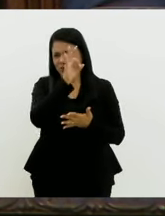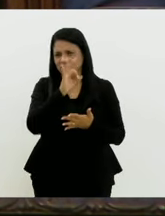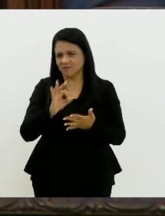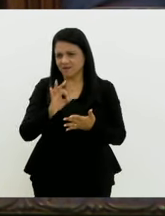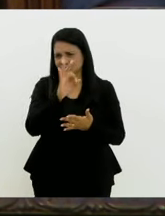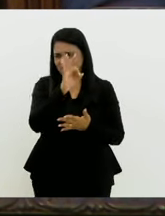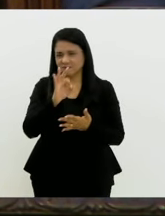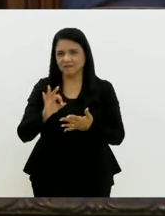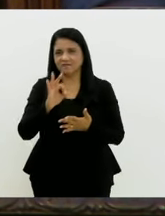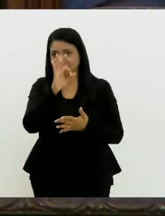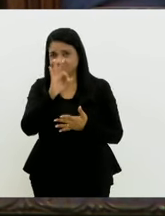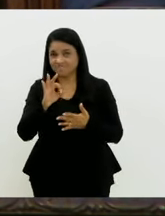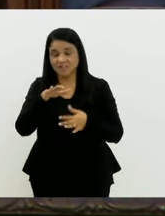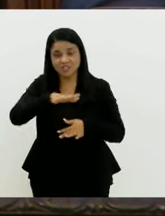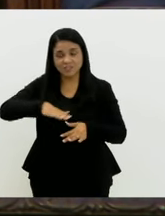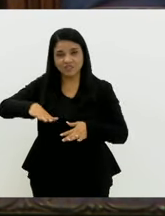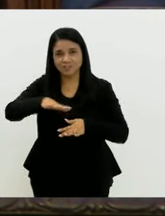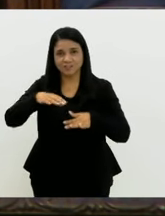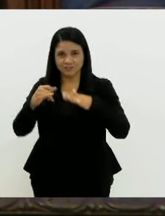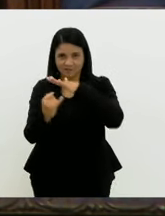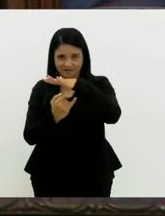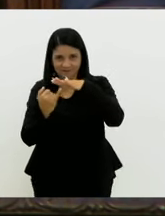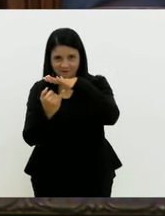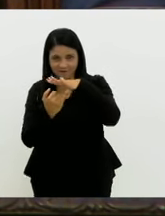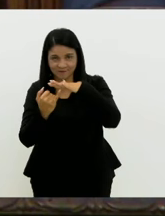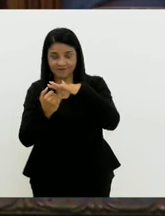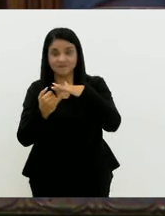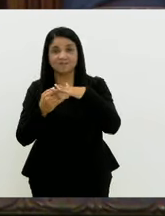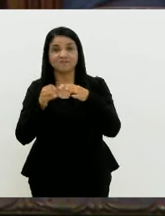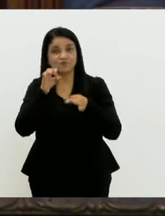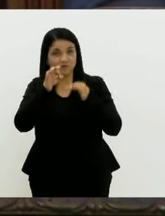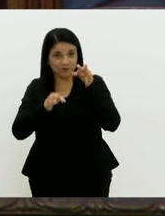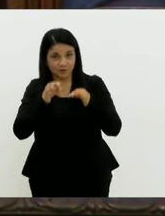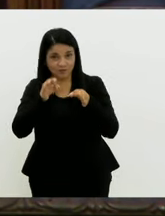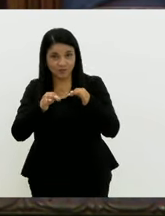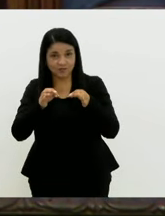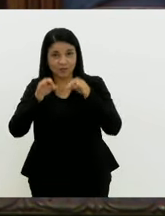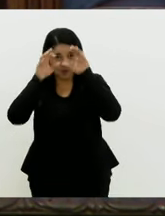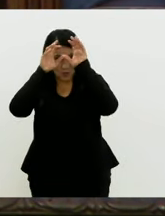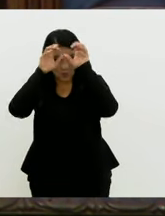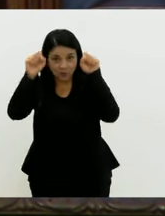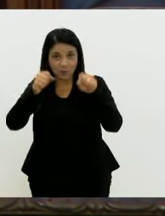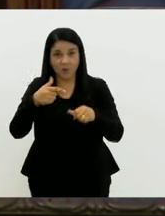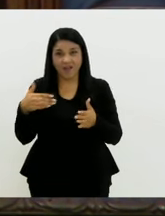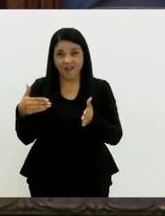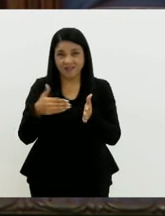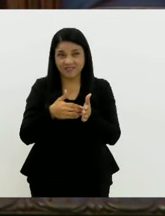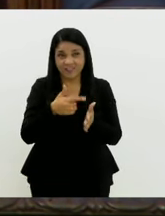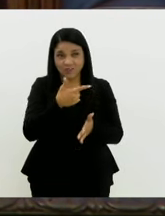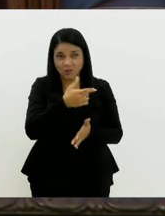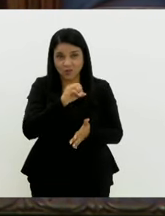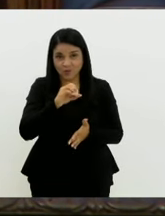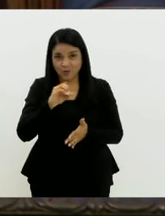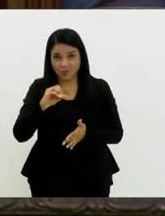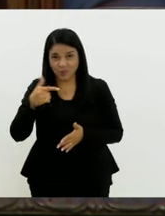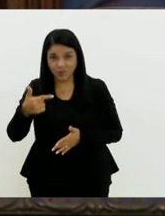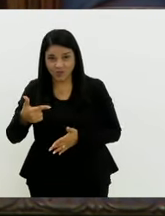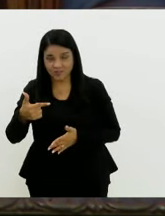instituições jurídicas, o nosso tribunal, até 2002, estava perto